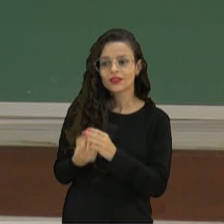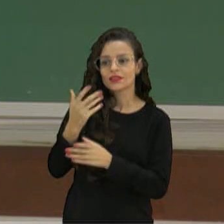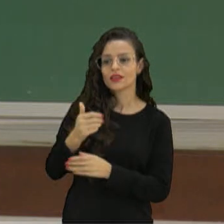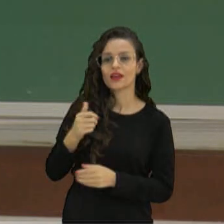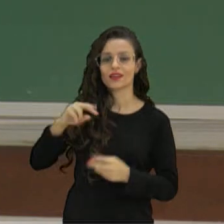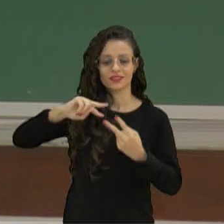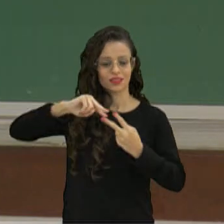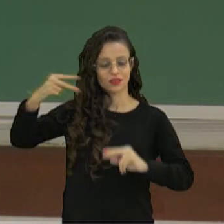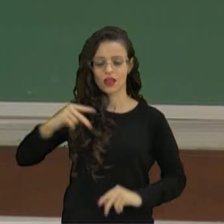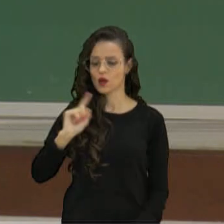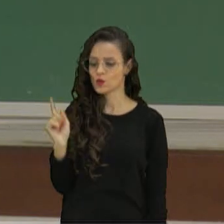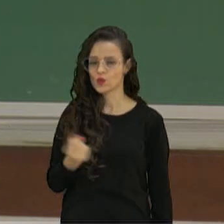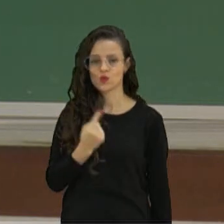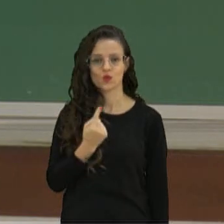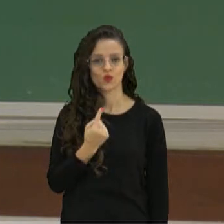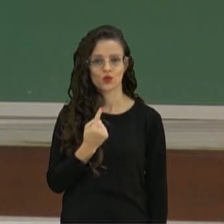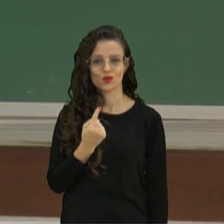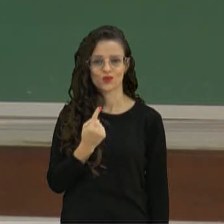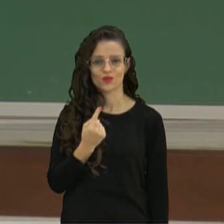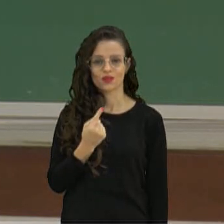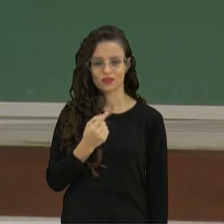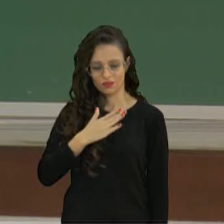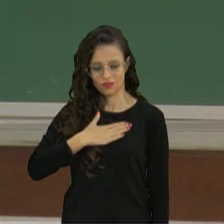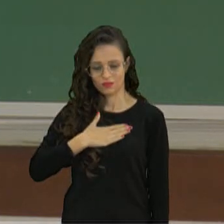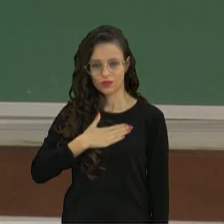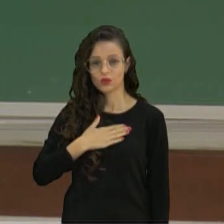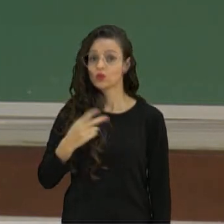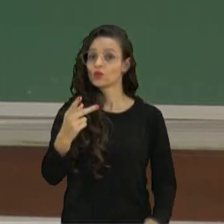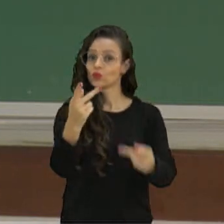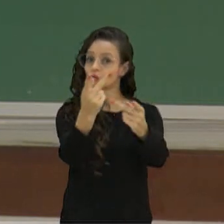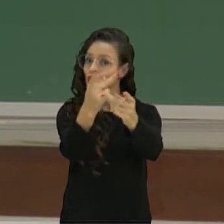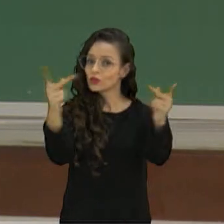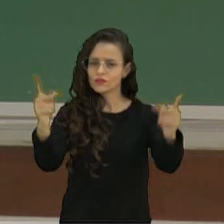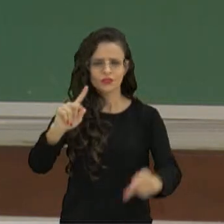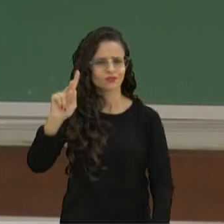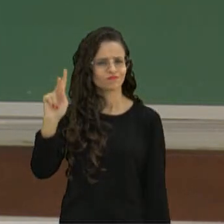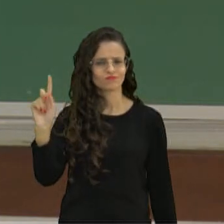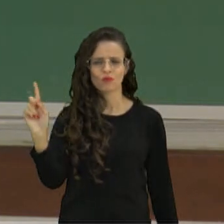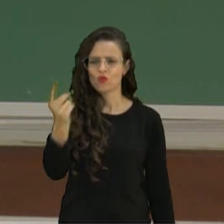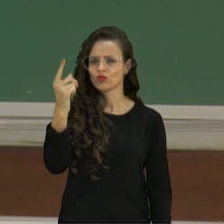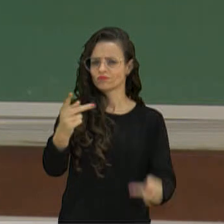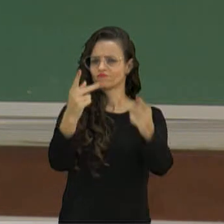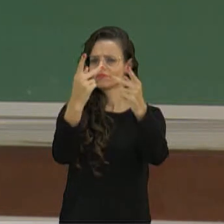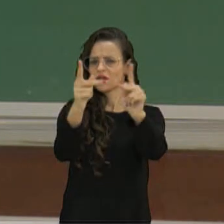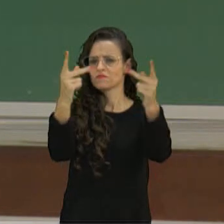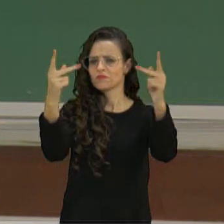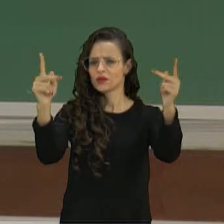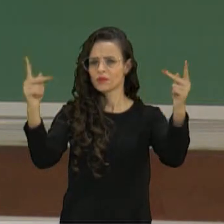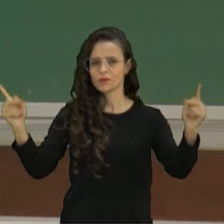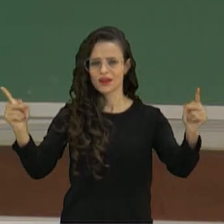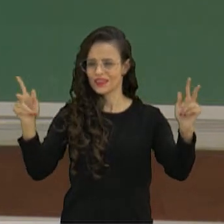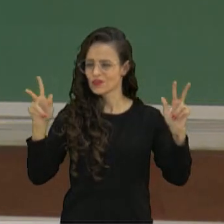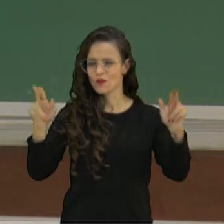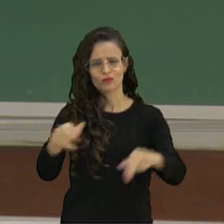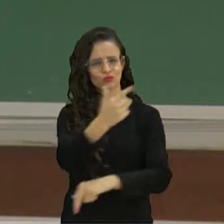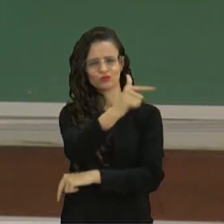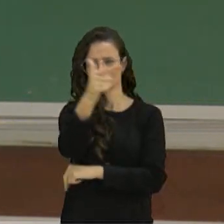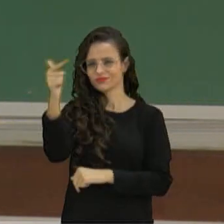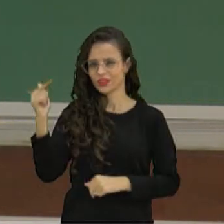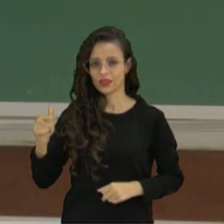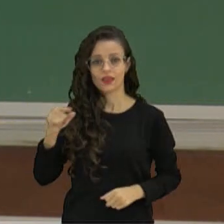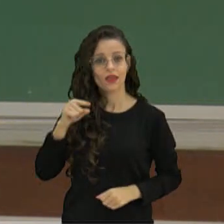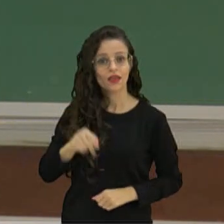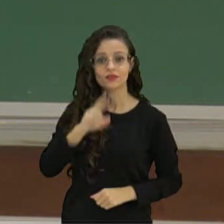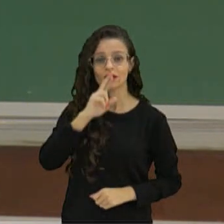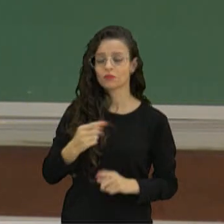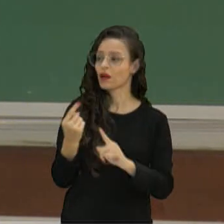são únicos, das quais me formam. Os de vocês são únicos, tá certo? Essas respostas nós